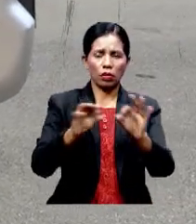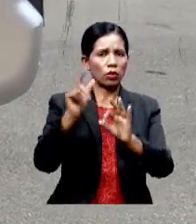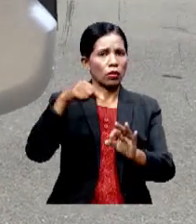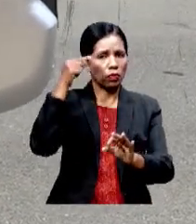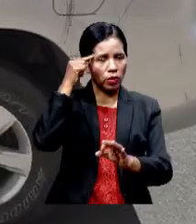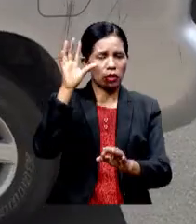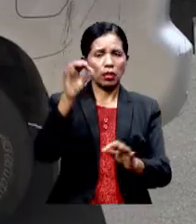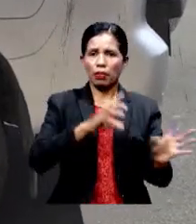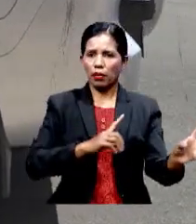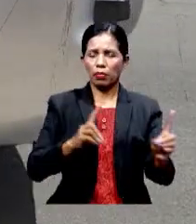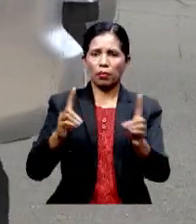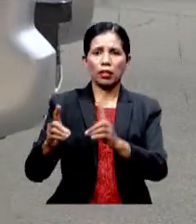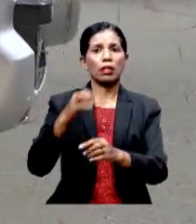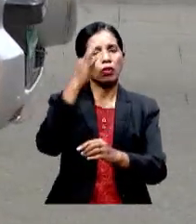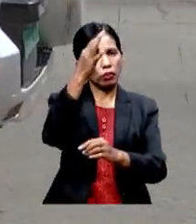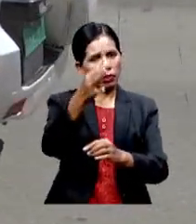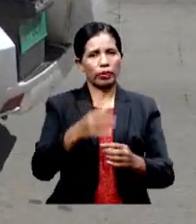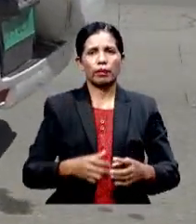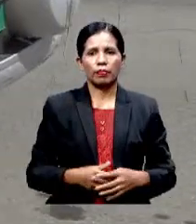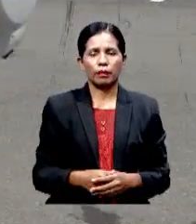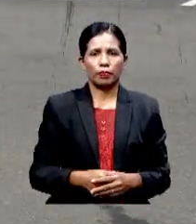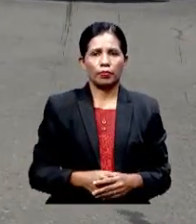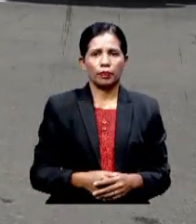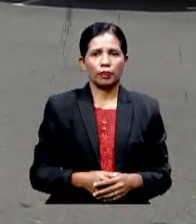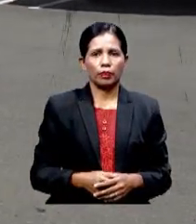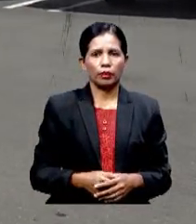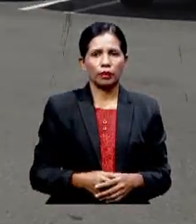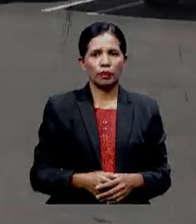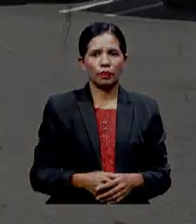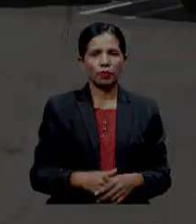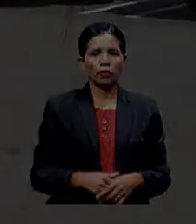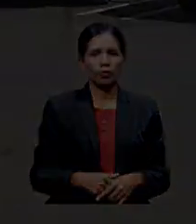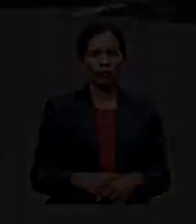que se implementa e a futuro. Jacinto Fuca, bem-vindo, Ximenes, Tiemen.